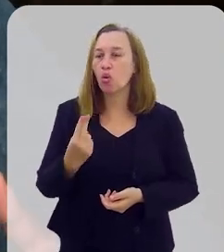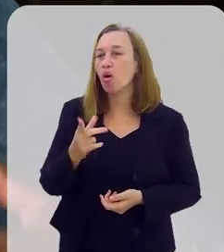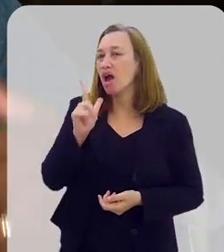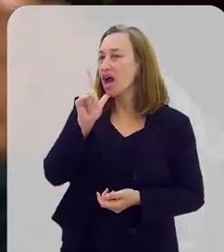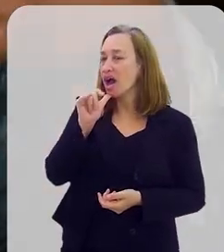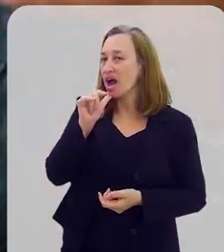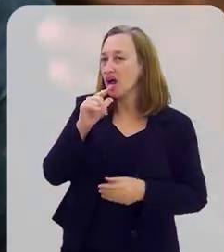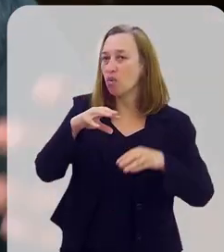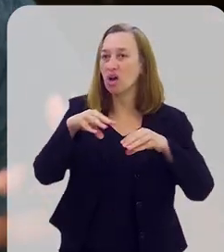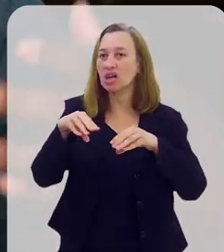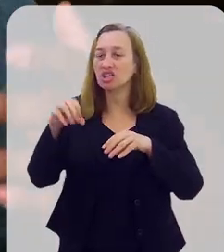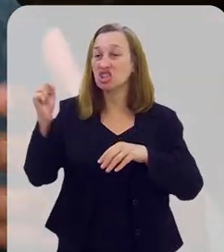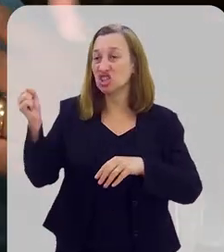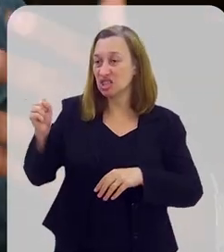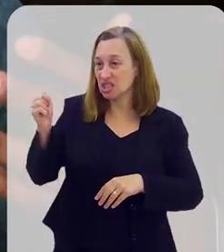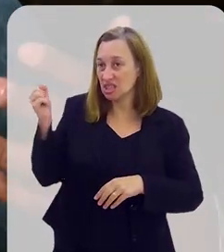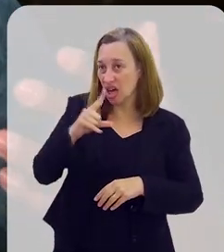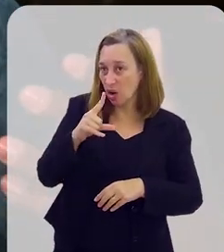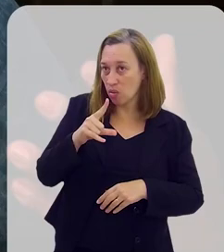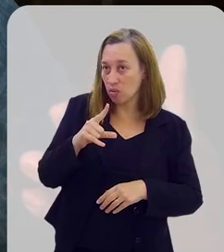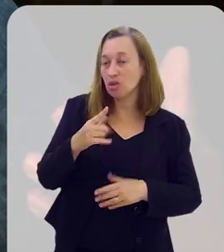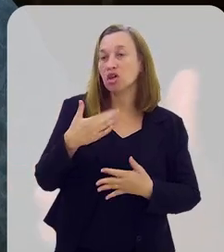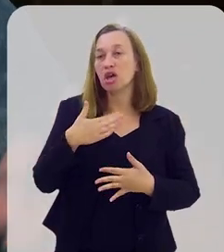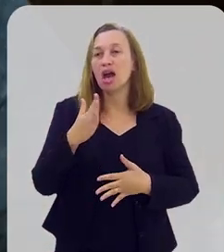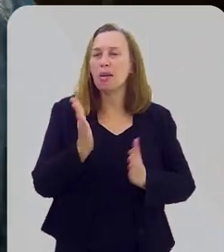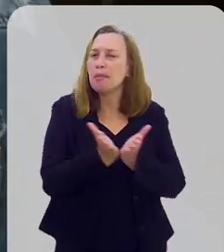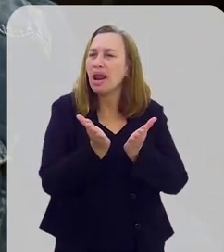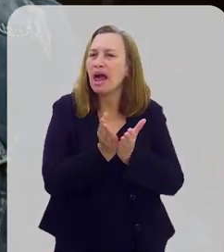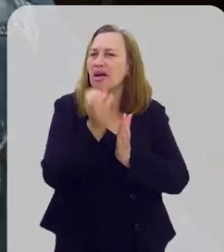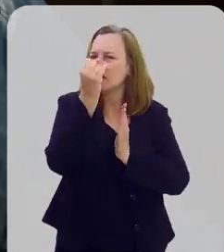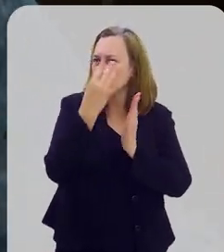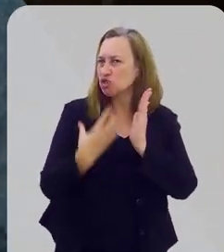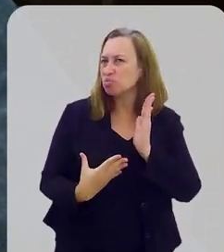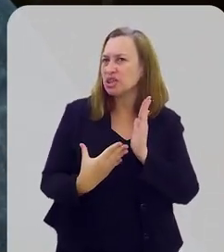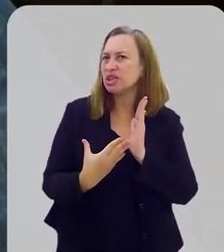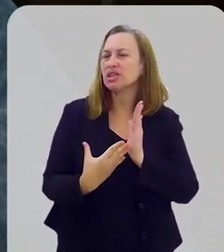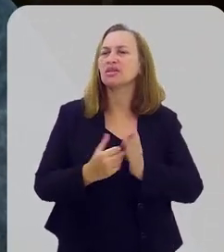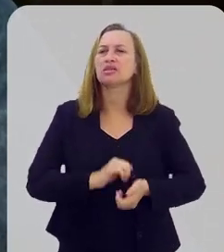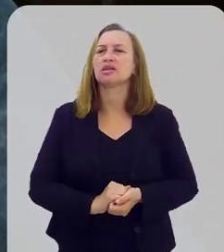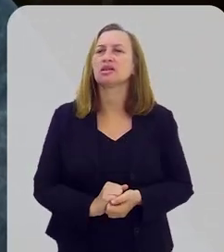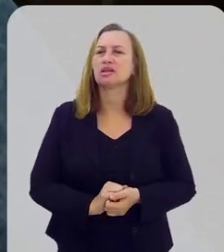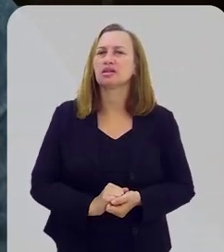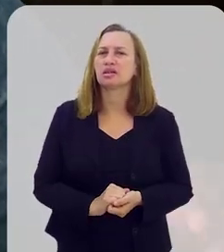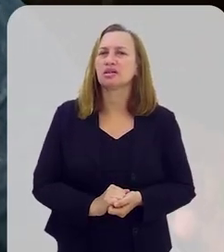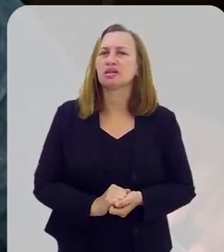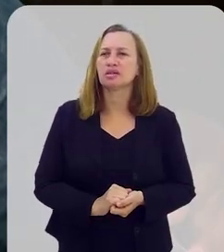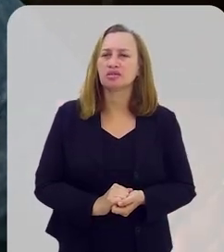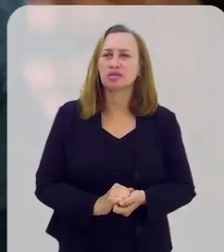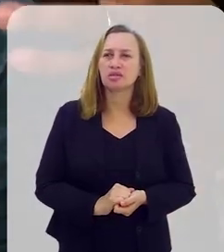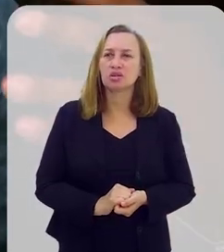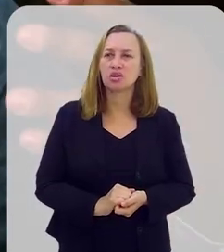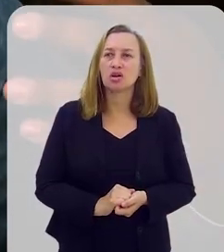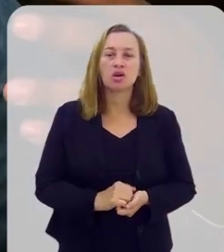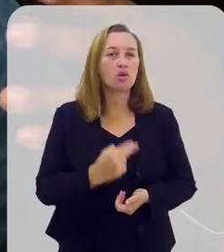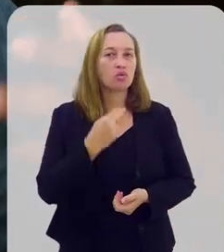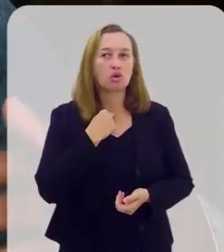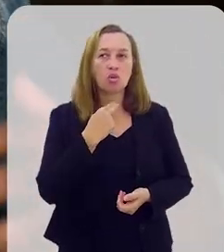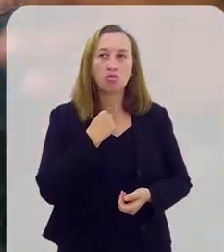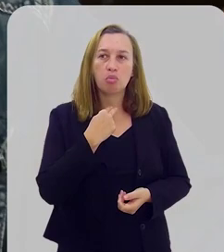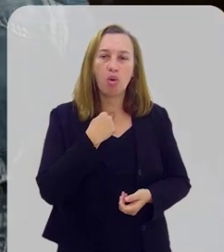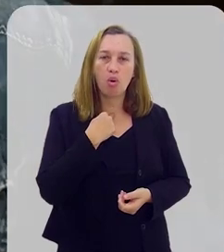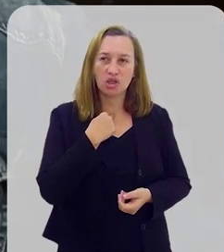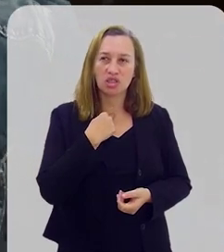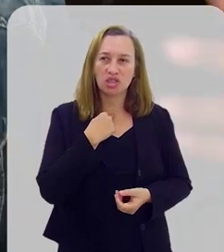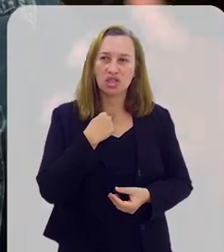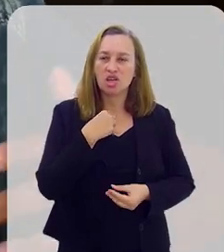sim sim jorrar e eu realmente acredito a bíblia fala que a a o você não pode